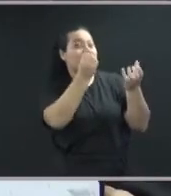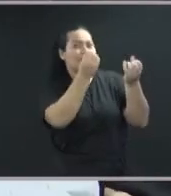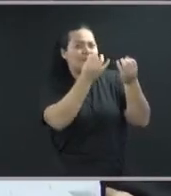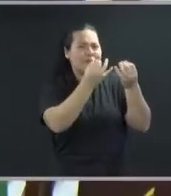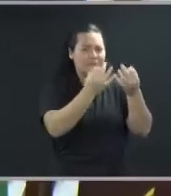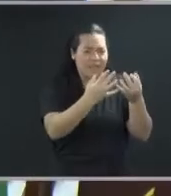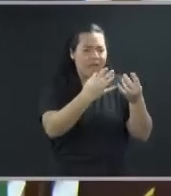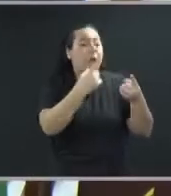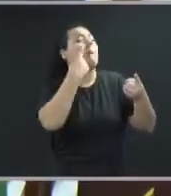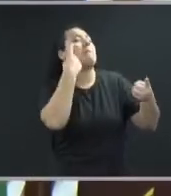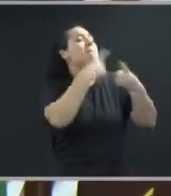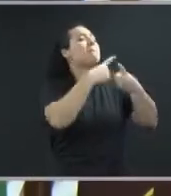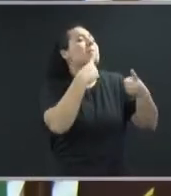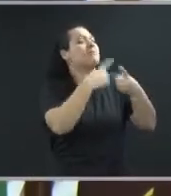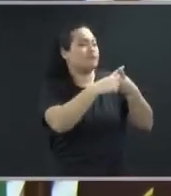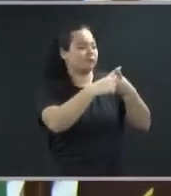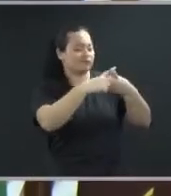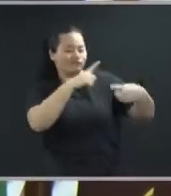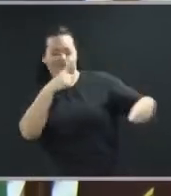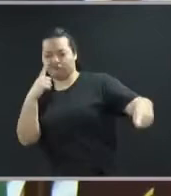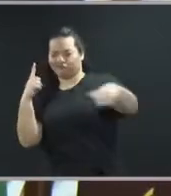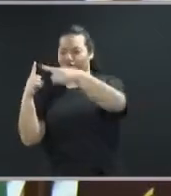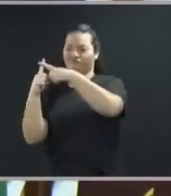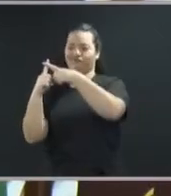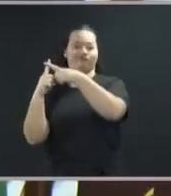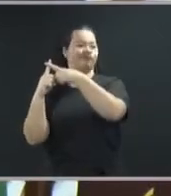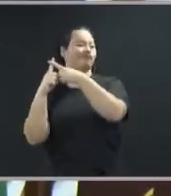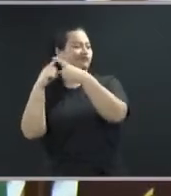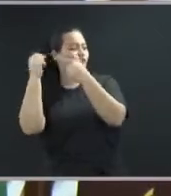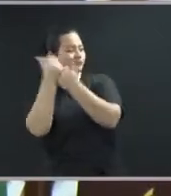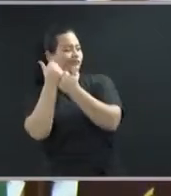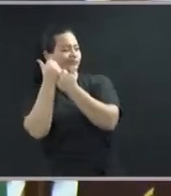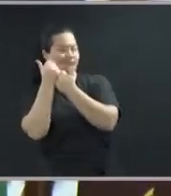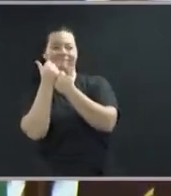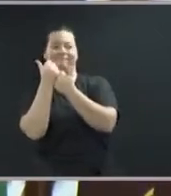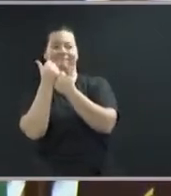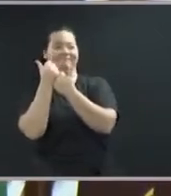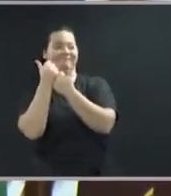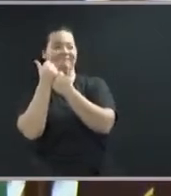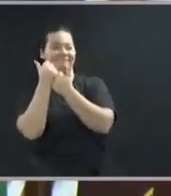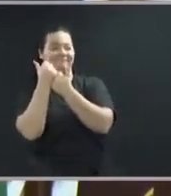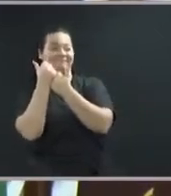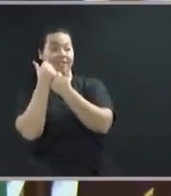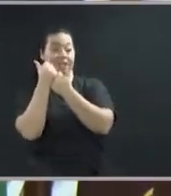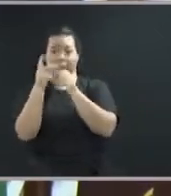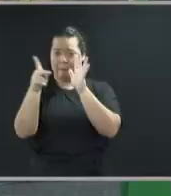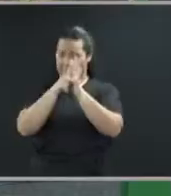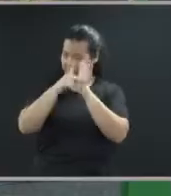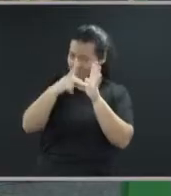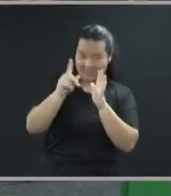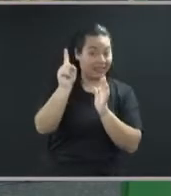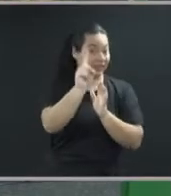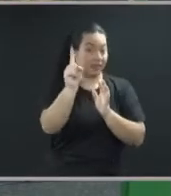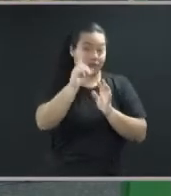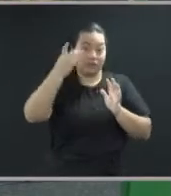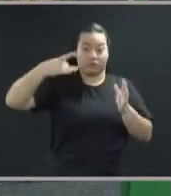Não se preocupe em convertê-las, porque isso não é obra sua, é do meu Espírito Santo.